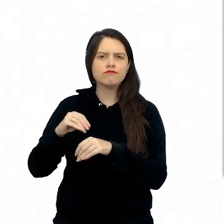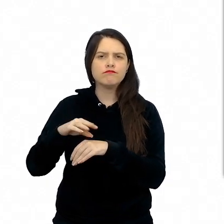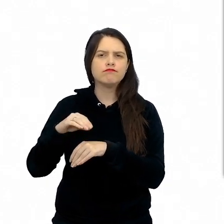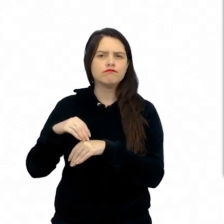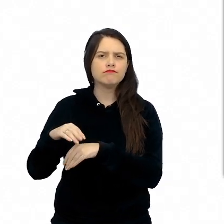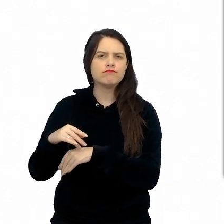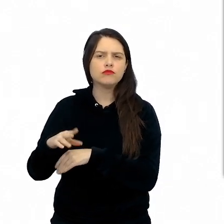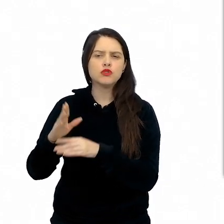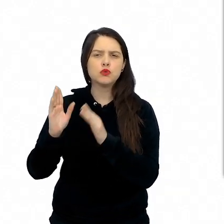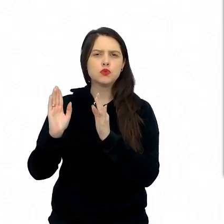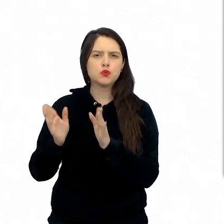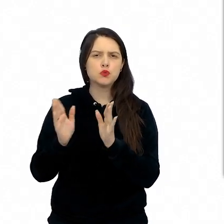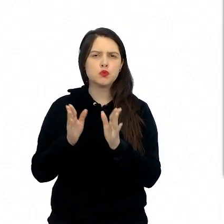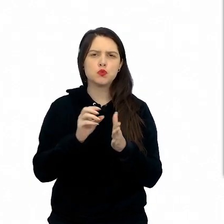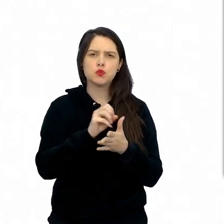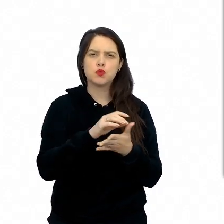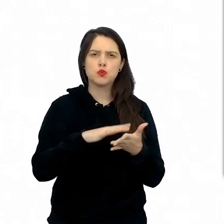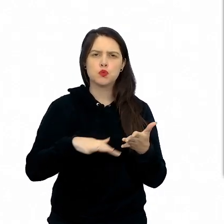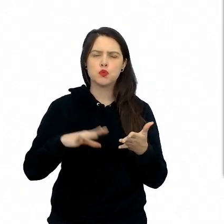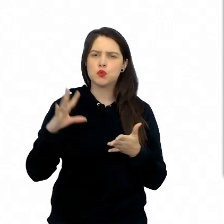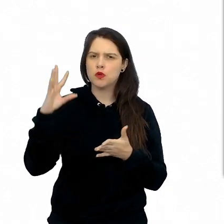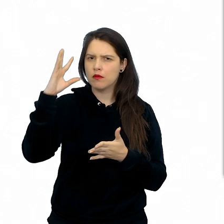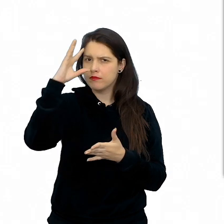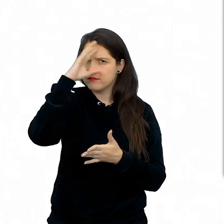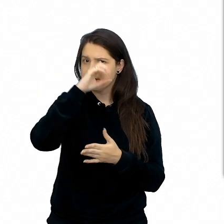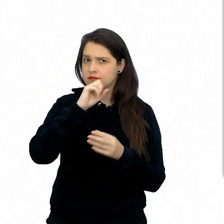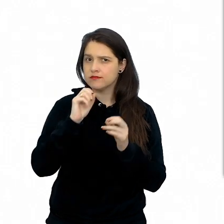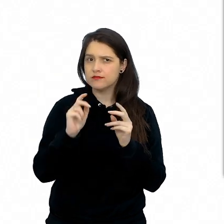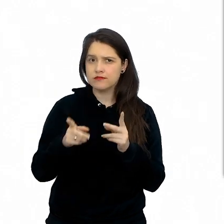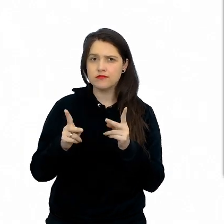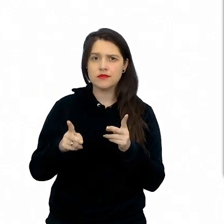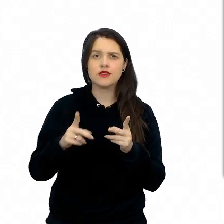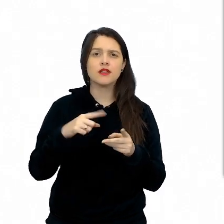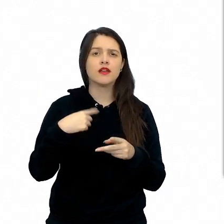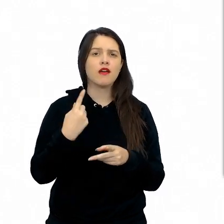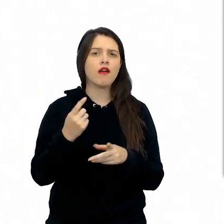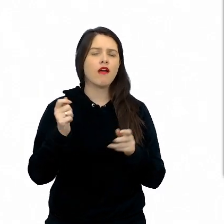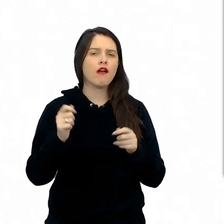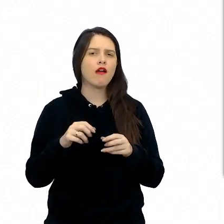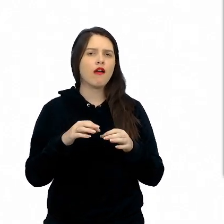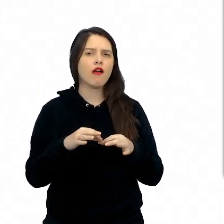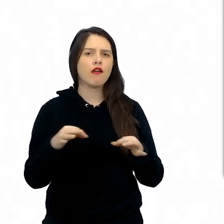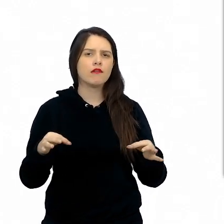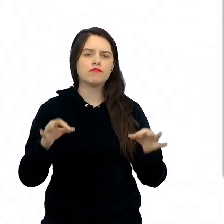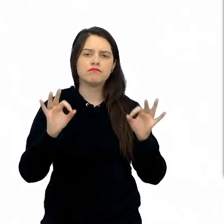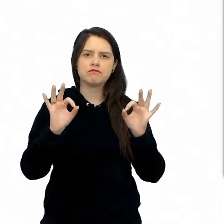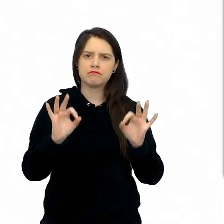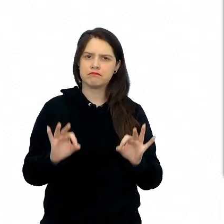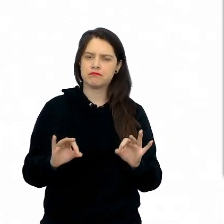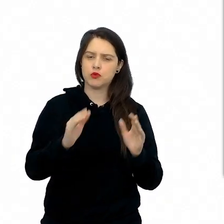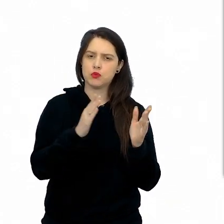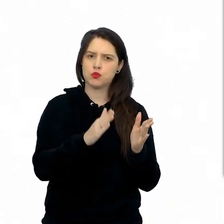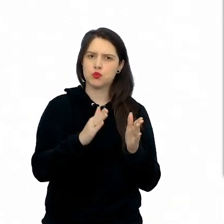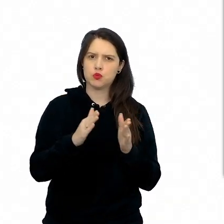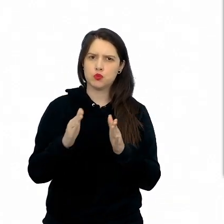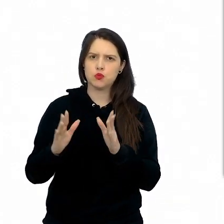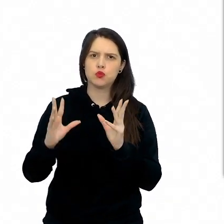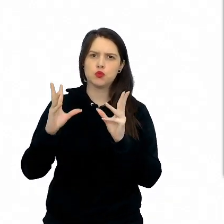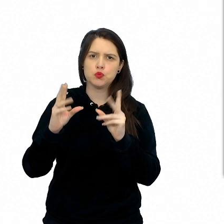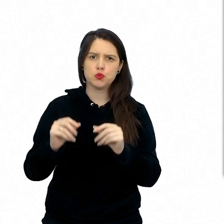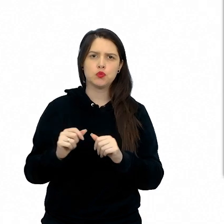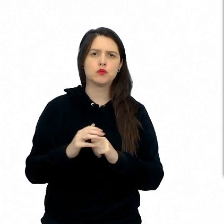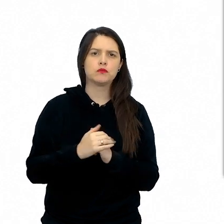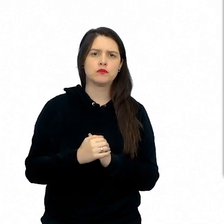da sequência de atividades do Aprender Sempre, que deverá ser desenvolvida conforme a organização de cada unidade